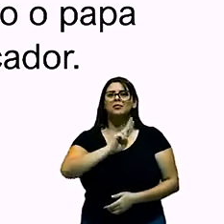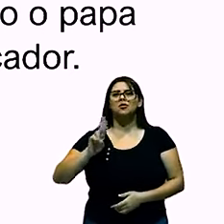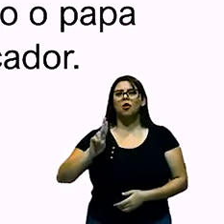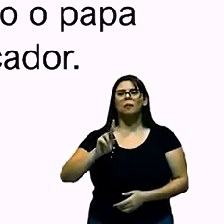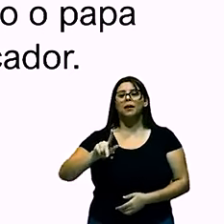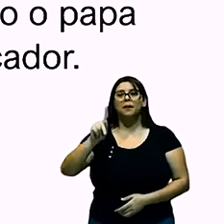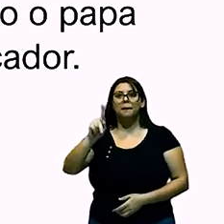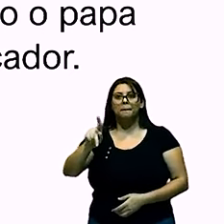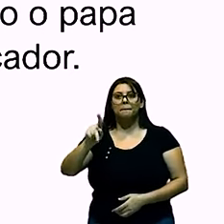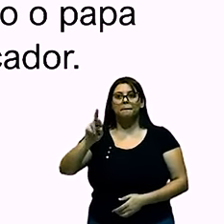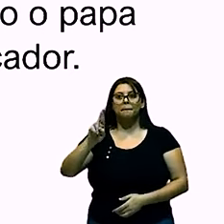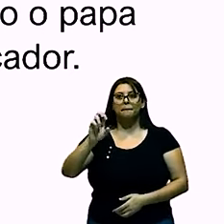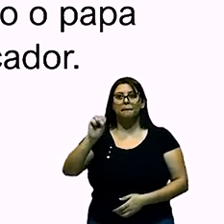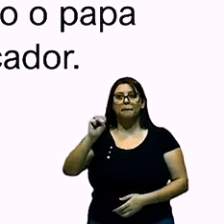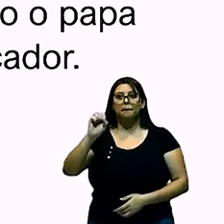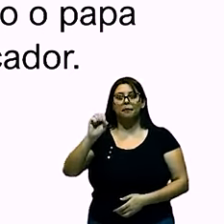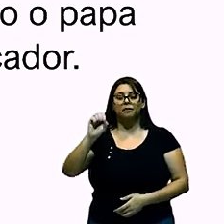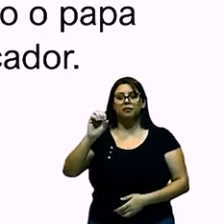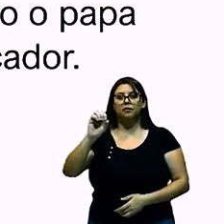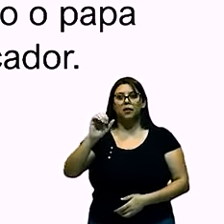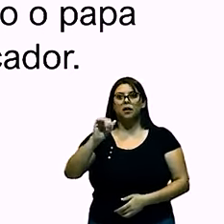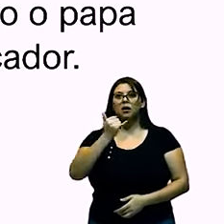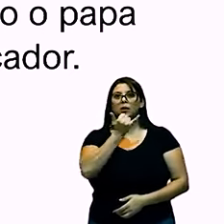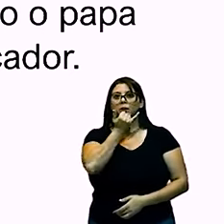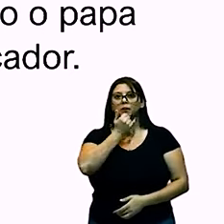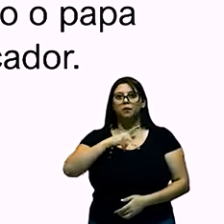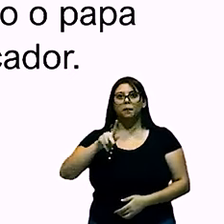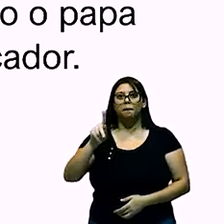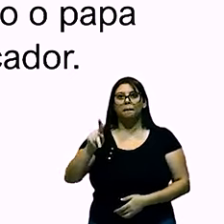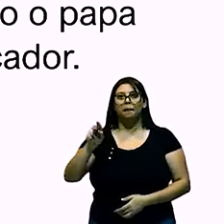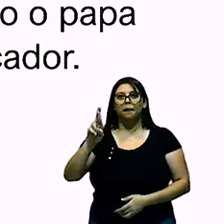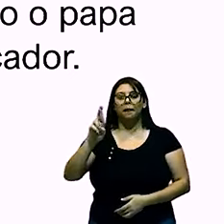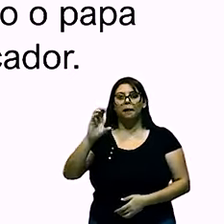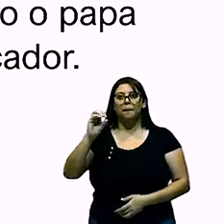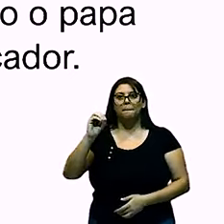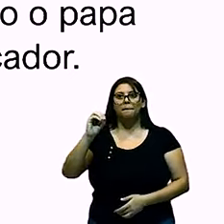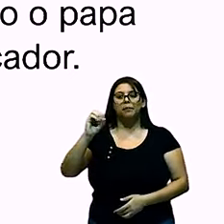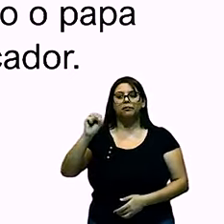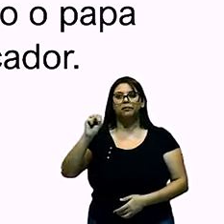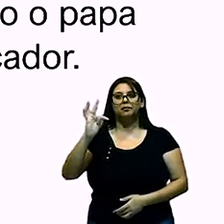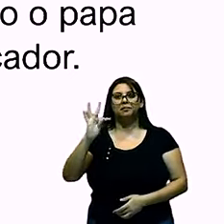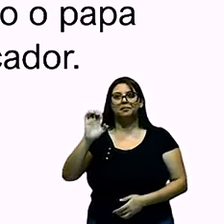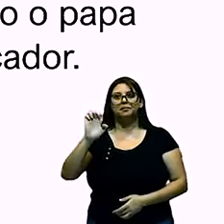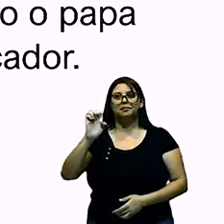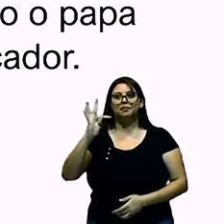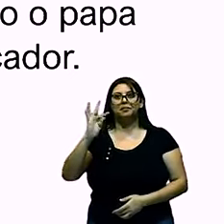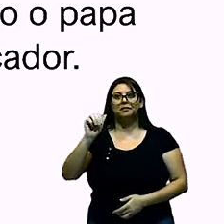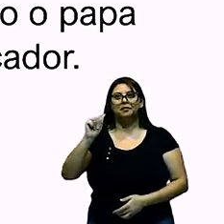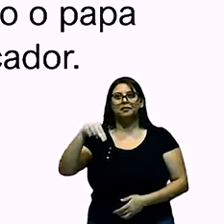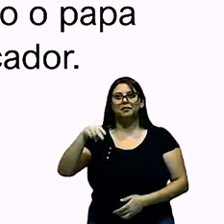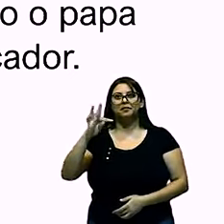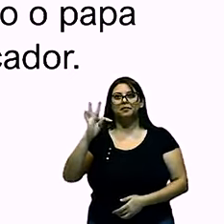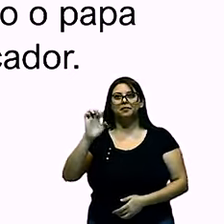protestantes, porque as teses protestavam contra então essas práticas da igreja. Expunham os abusos das indulgências,